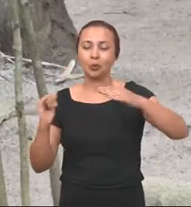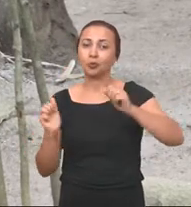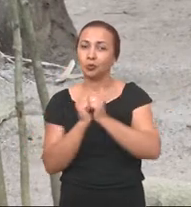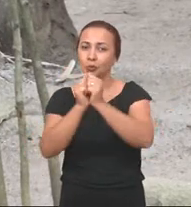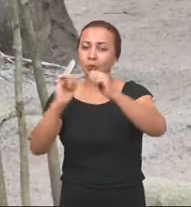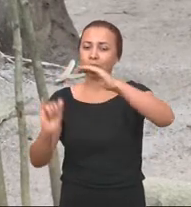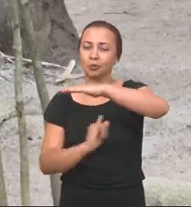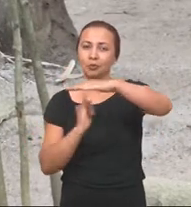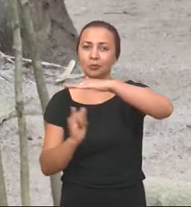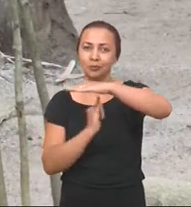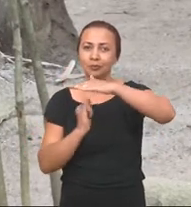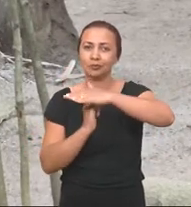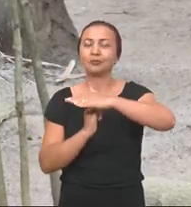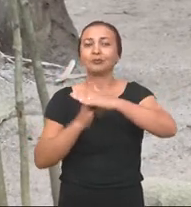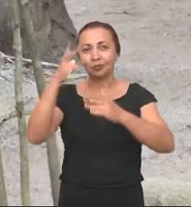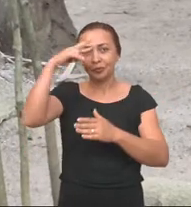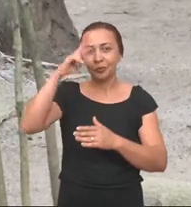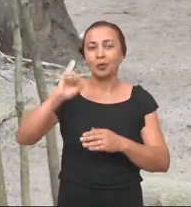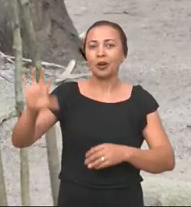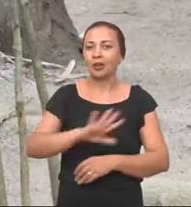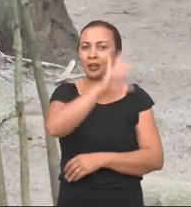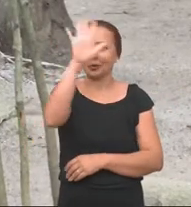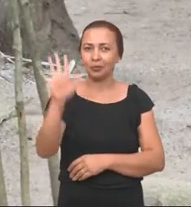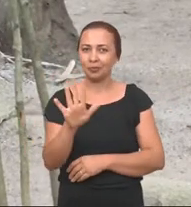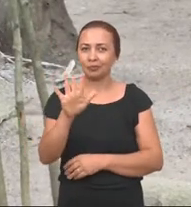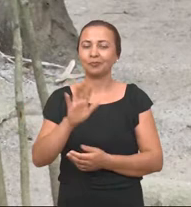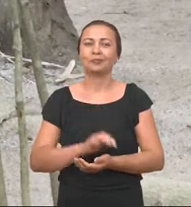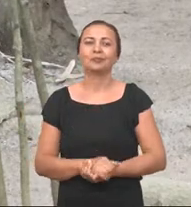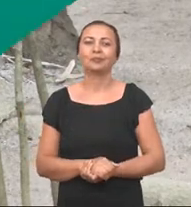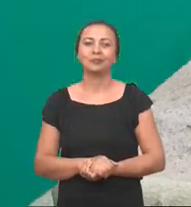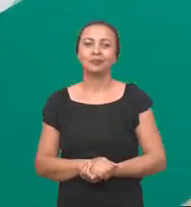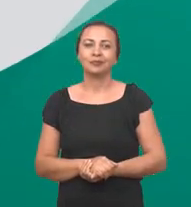com o Instituto do Patrimônio Histórico e Artístico Nacional.